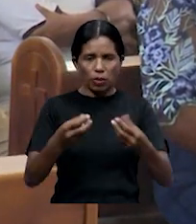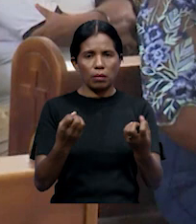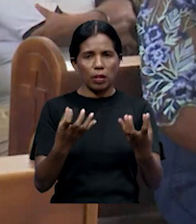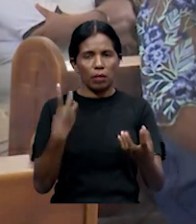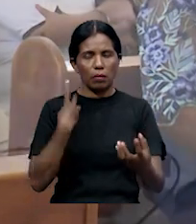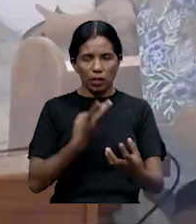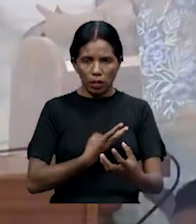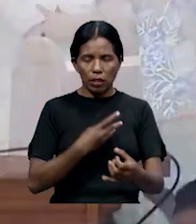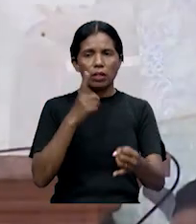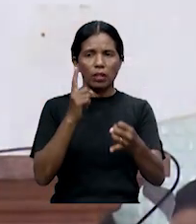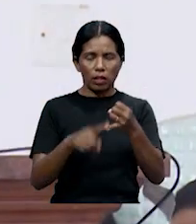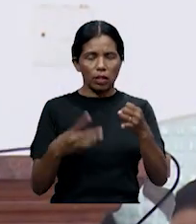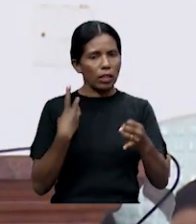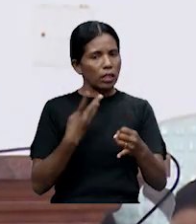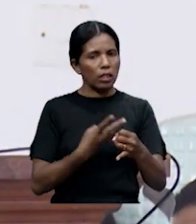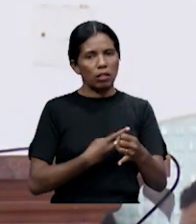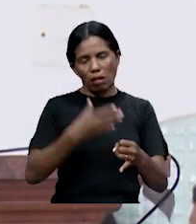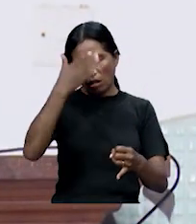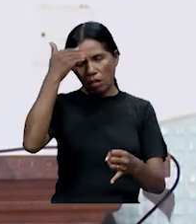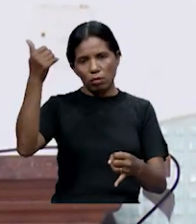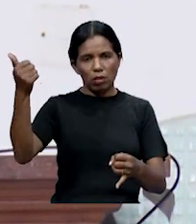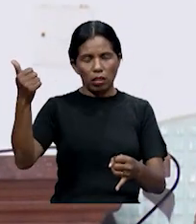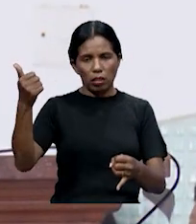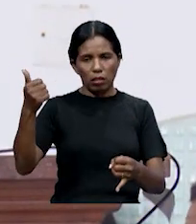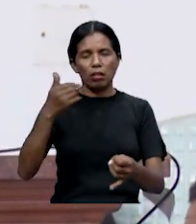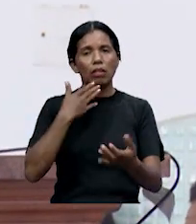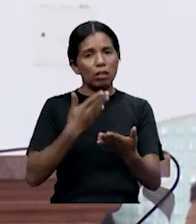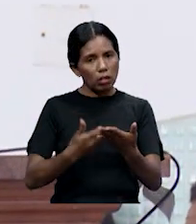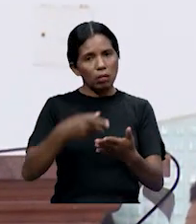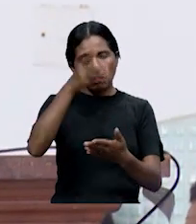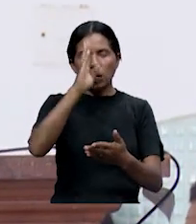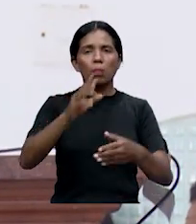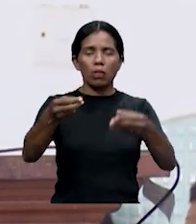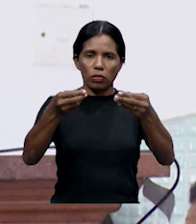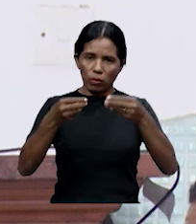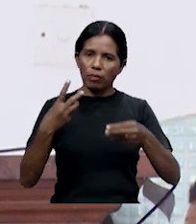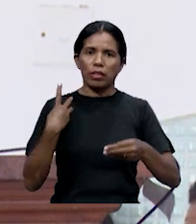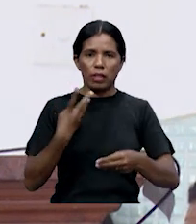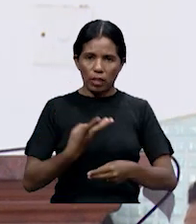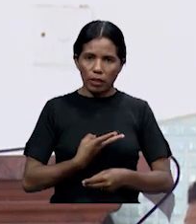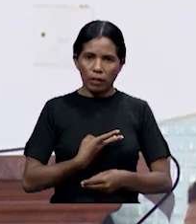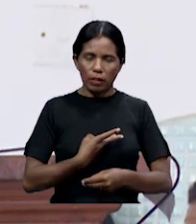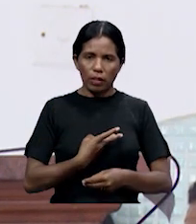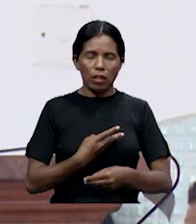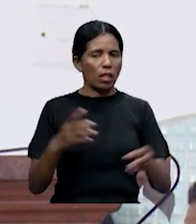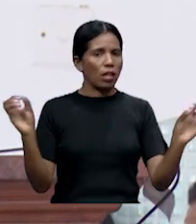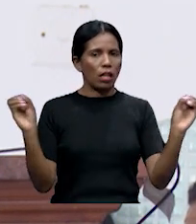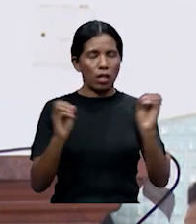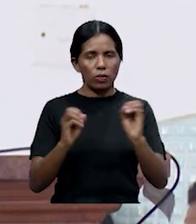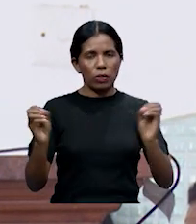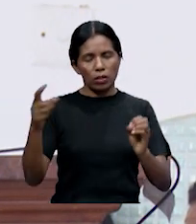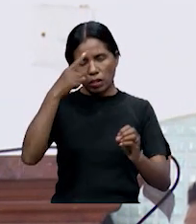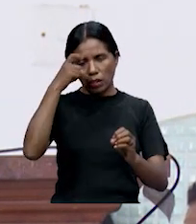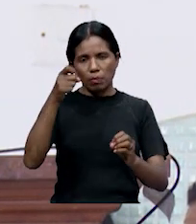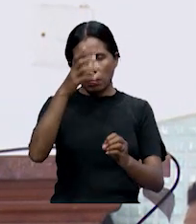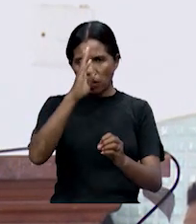ikushmai, ita haluha tiha kata, diak nebe nai maroma ka fo ma ita ne, laos tamba maroma, ma be